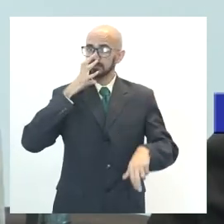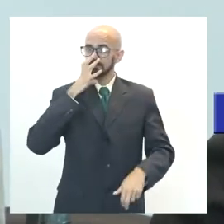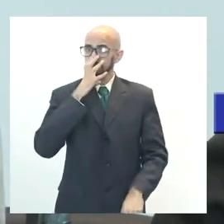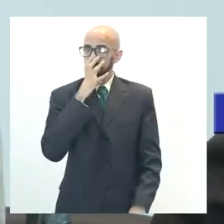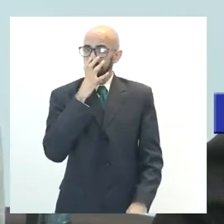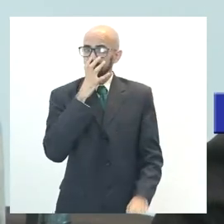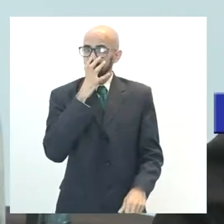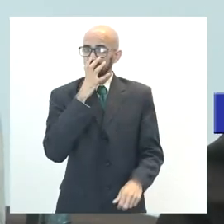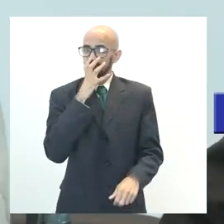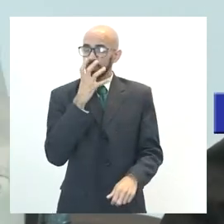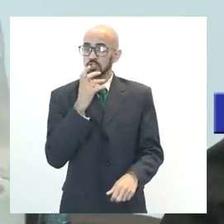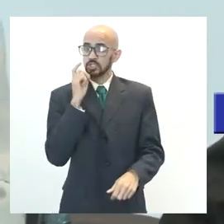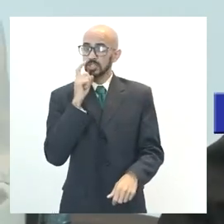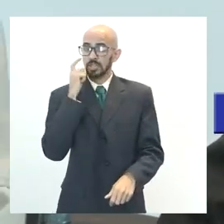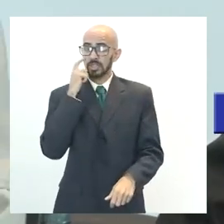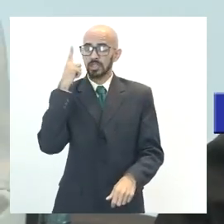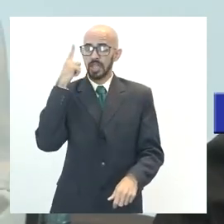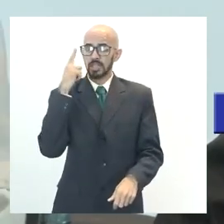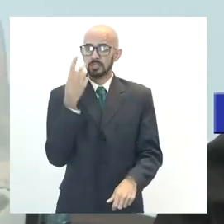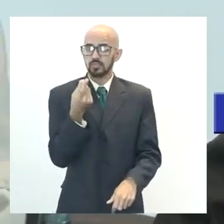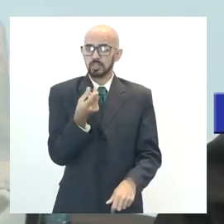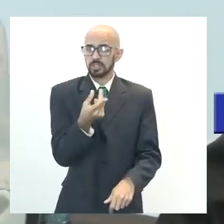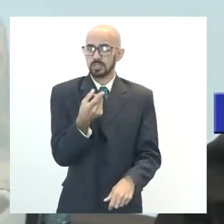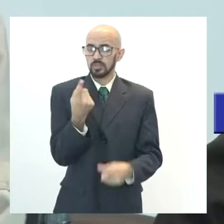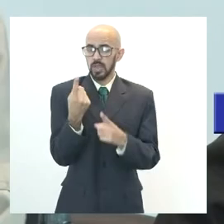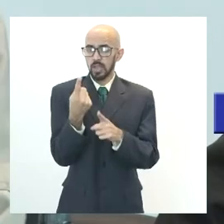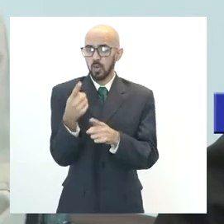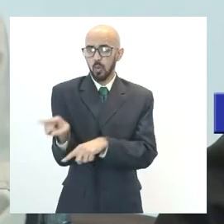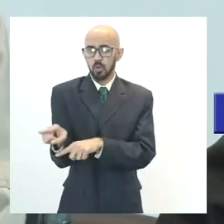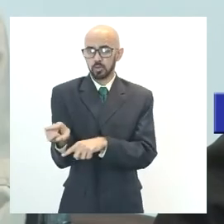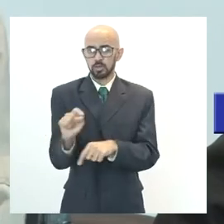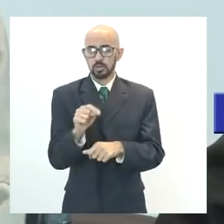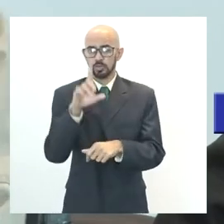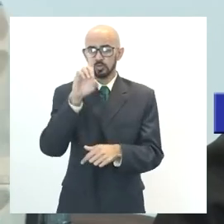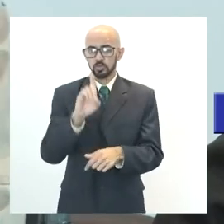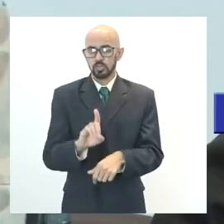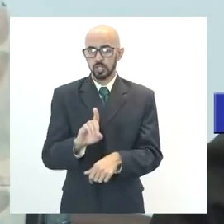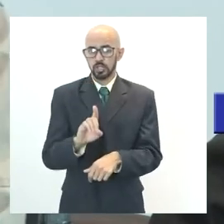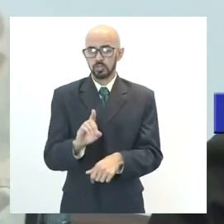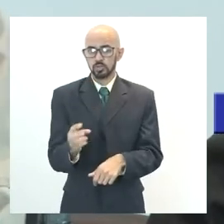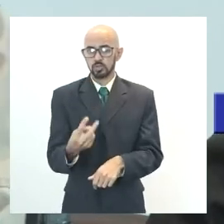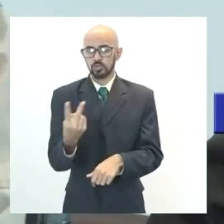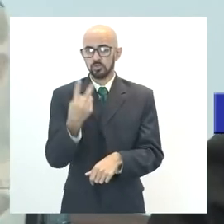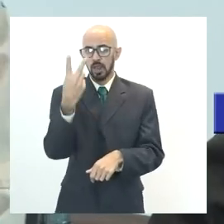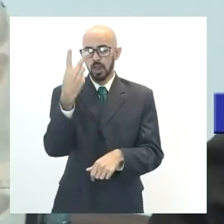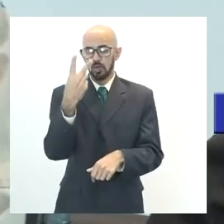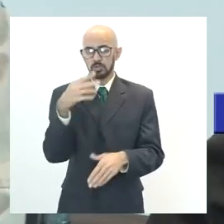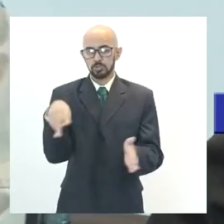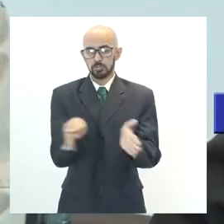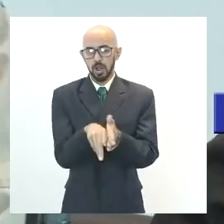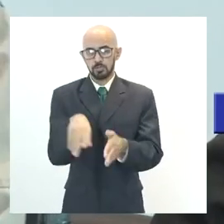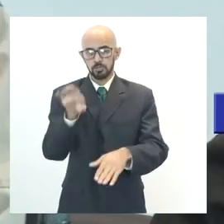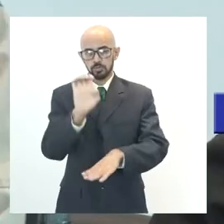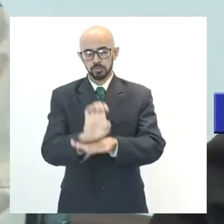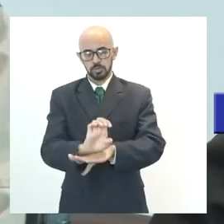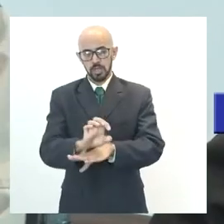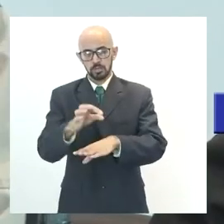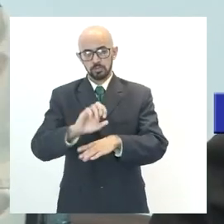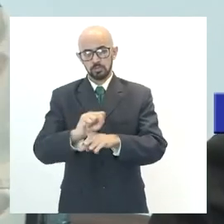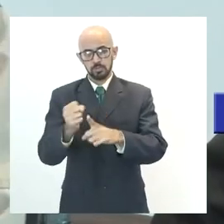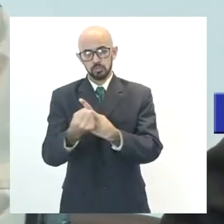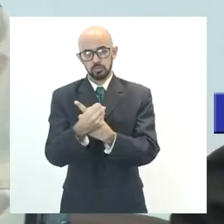posicionamento financeiro que vai contra os direitos e os valores que o estado prima por uma sociedade mais